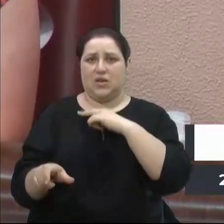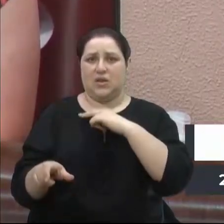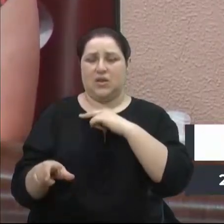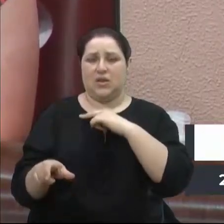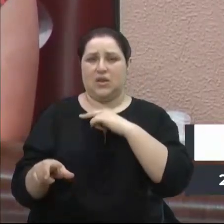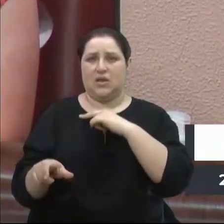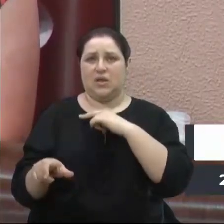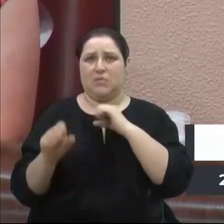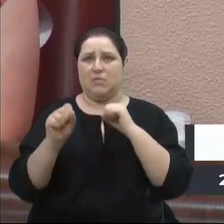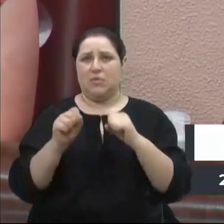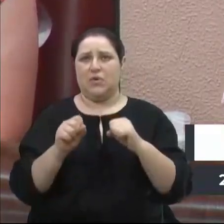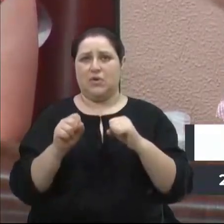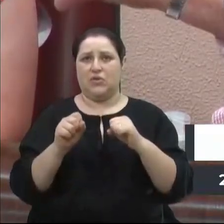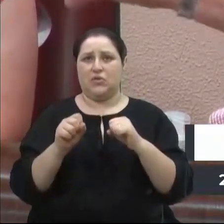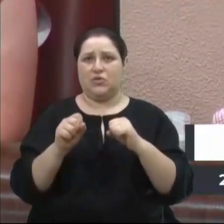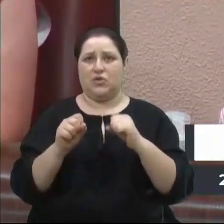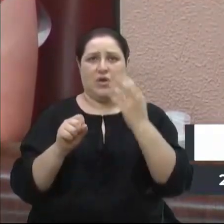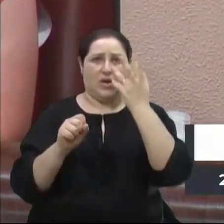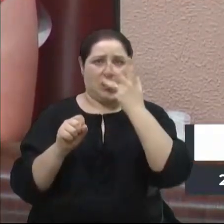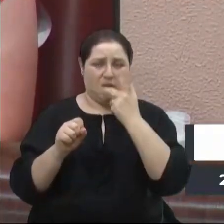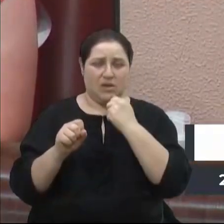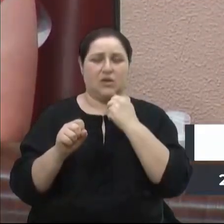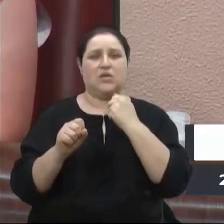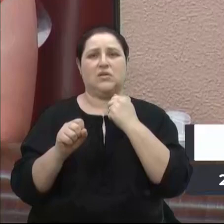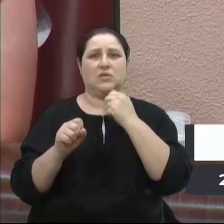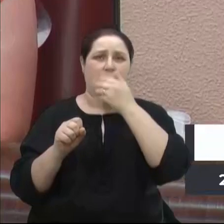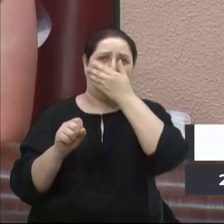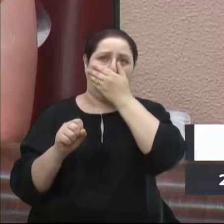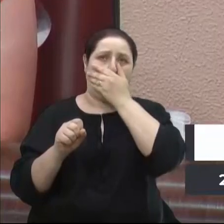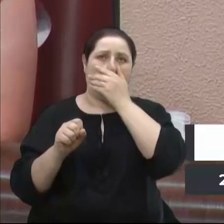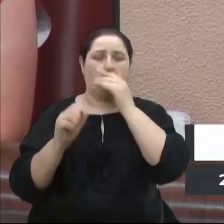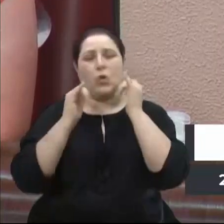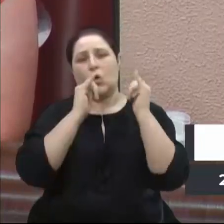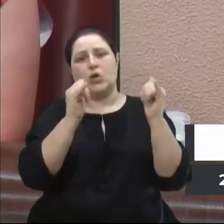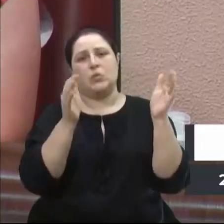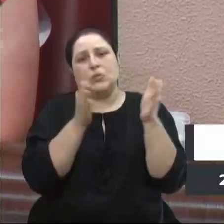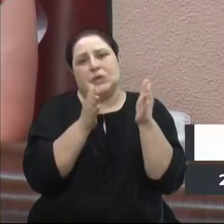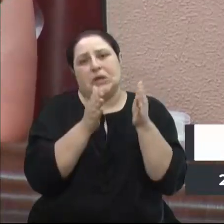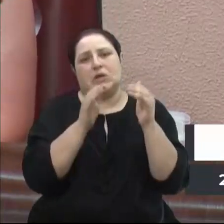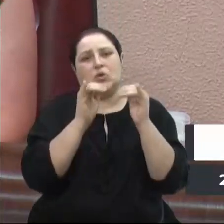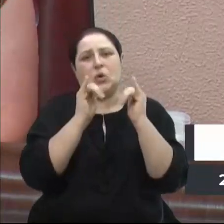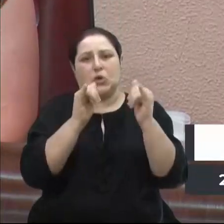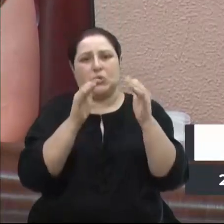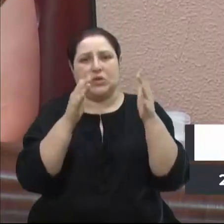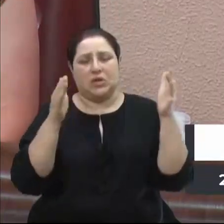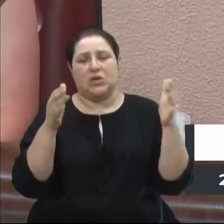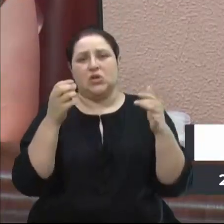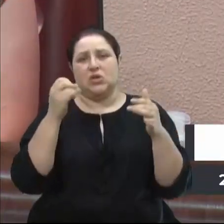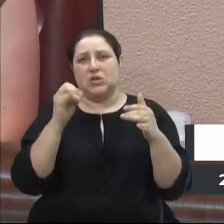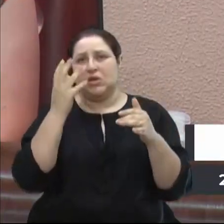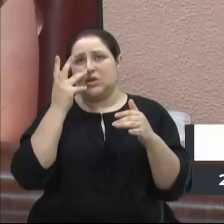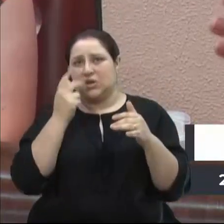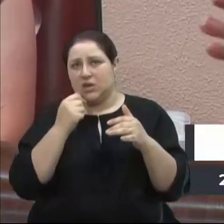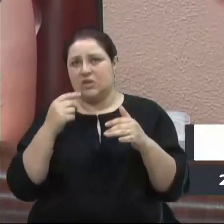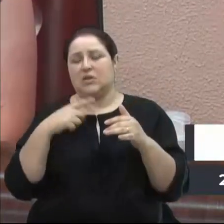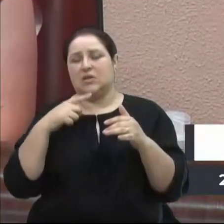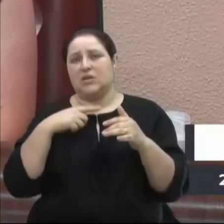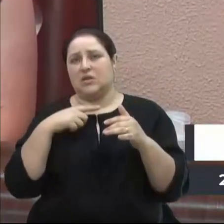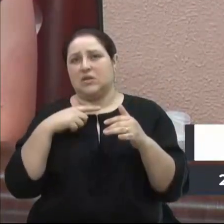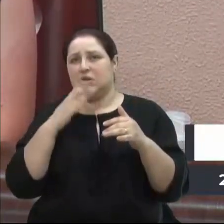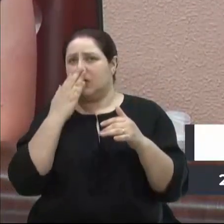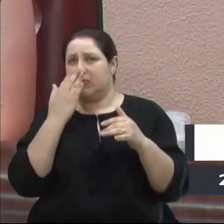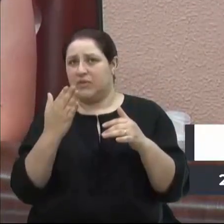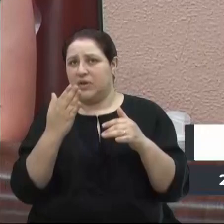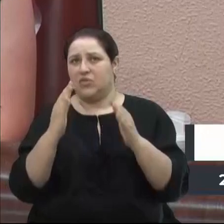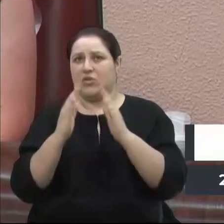em cima do micro-ônibus, do ônibus que seja, a criança buscando no colégio, tem direito,